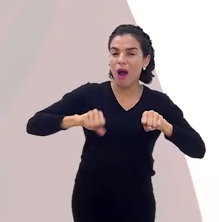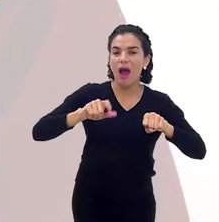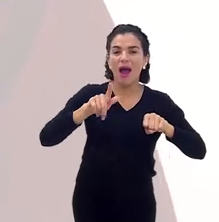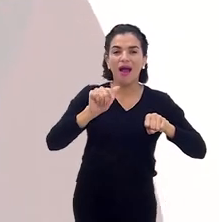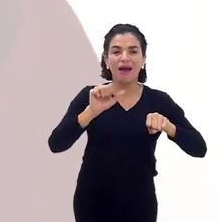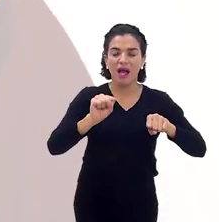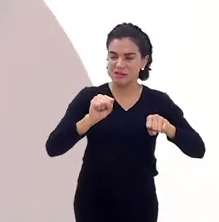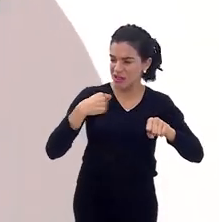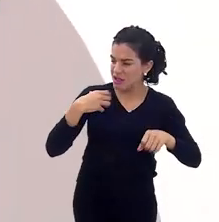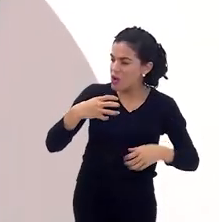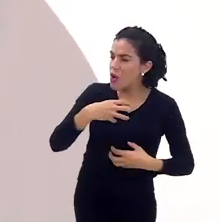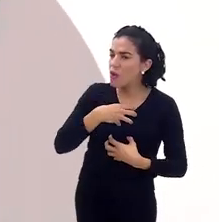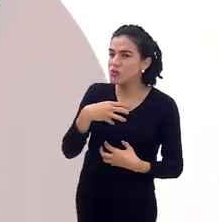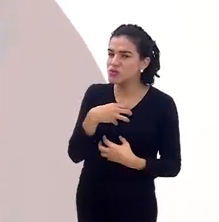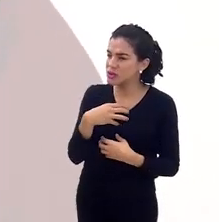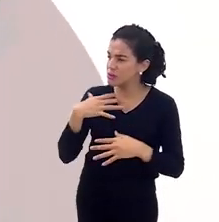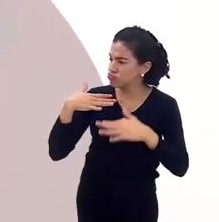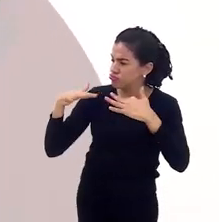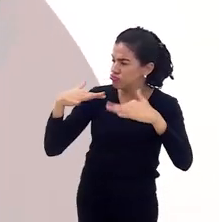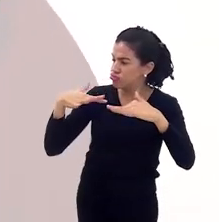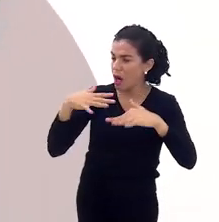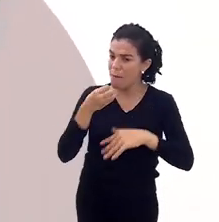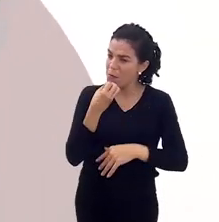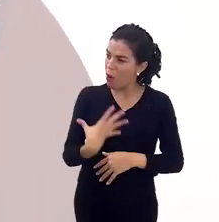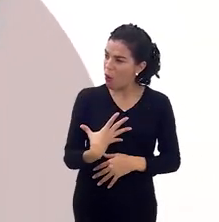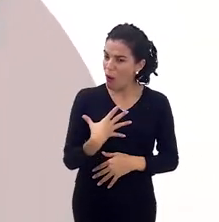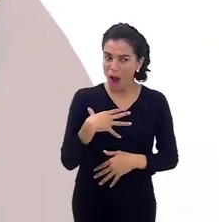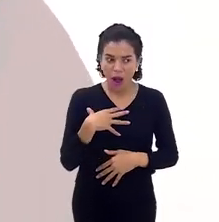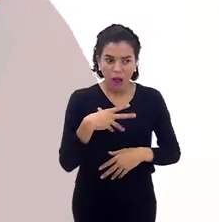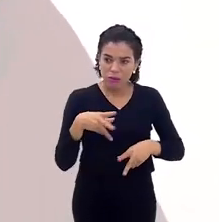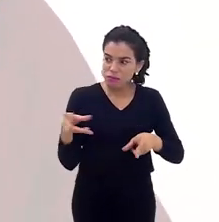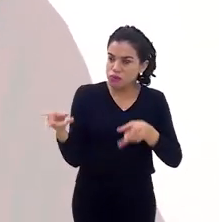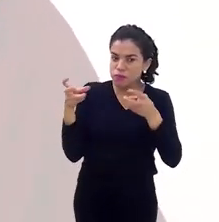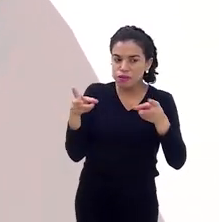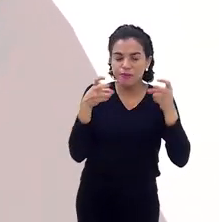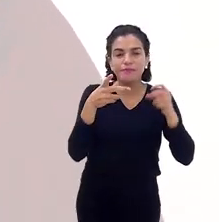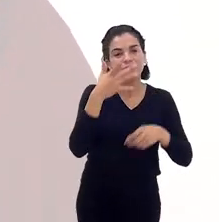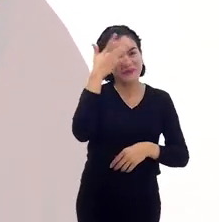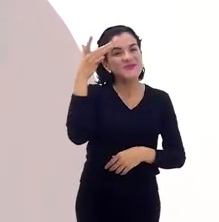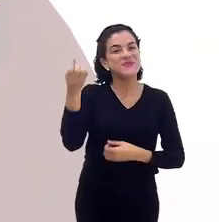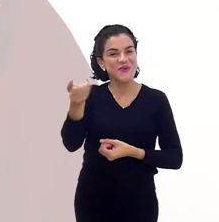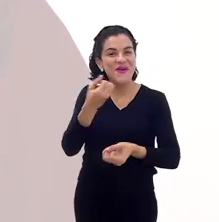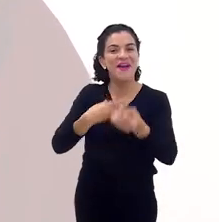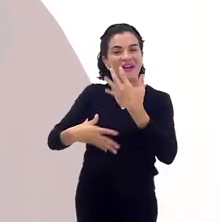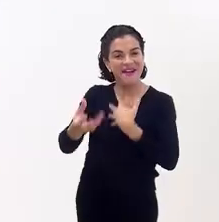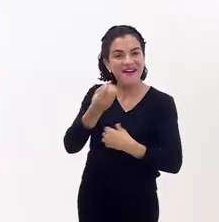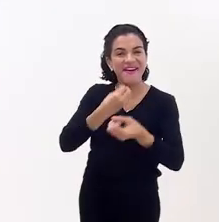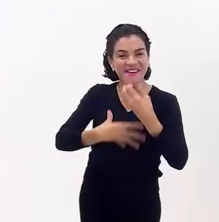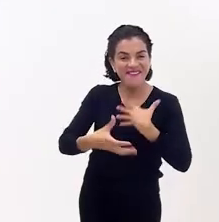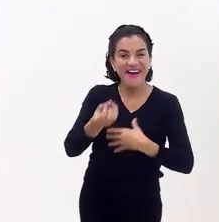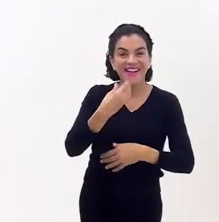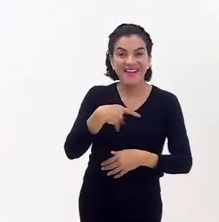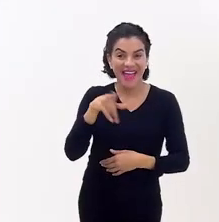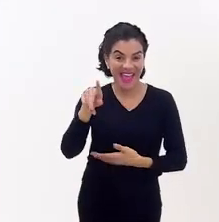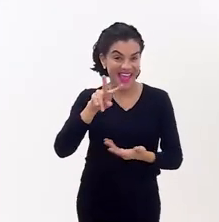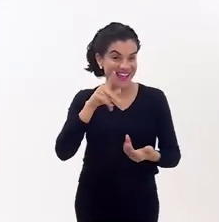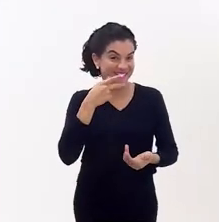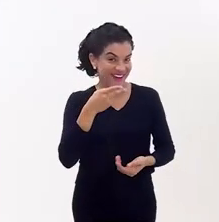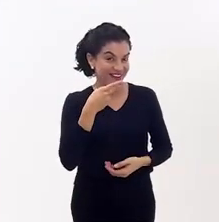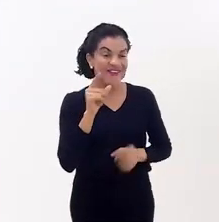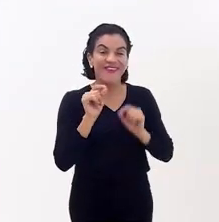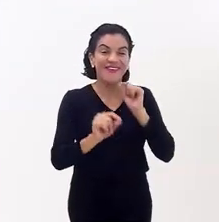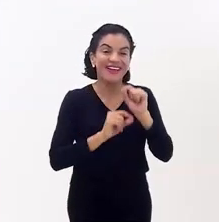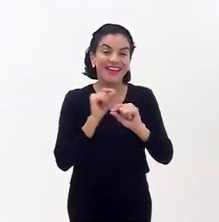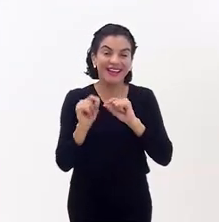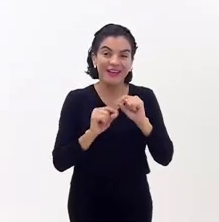entregar o gás e falou assim... Eu senti uma vibração boa aqui. A gente percebe de várias pessoas. Assim. O que ela está